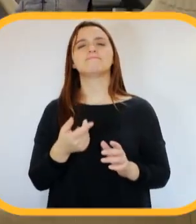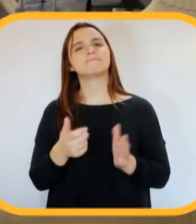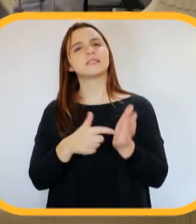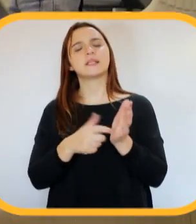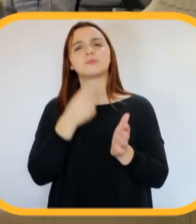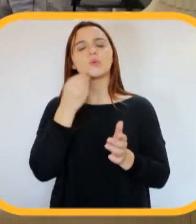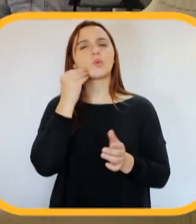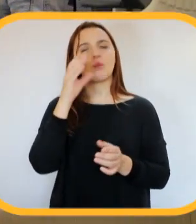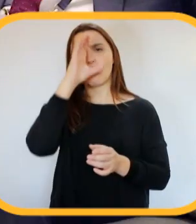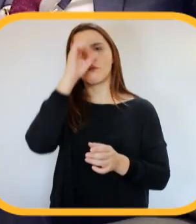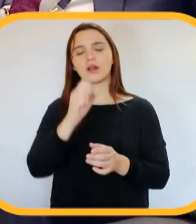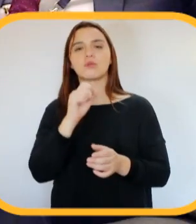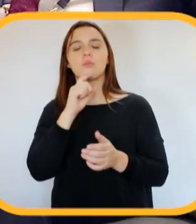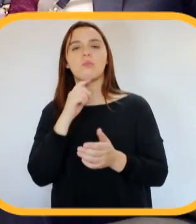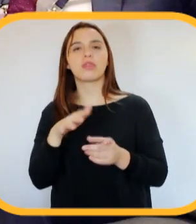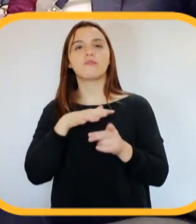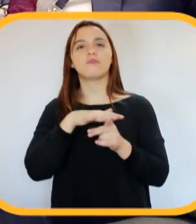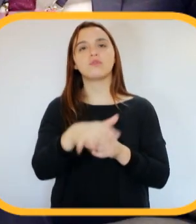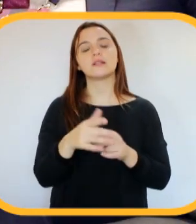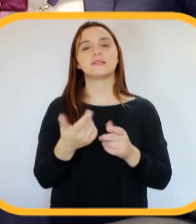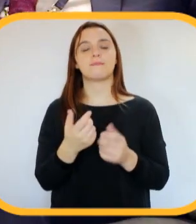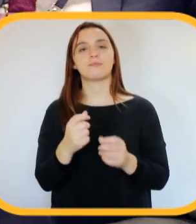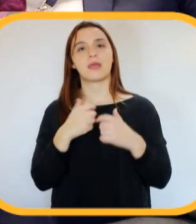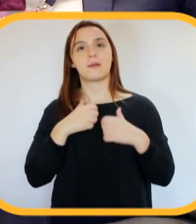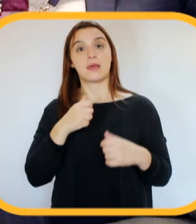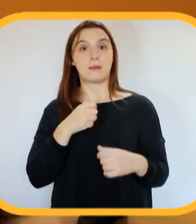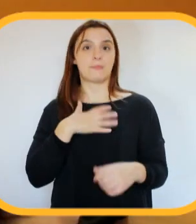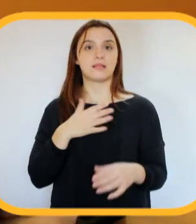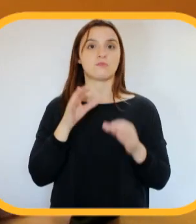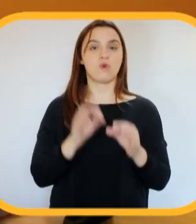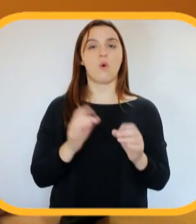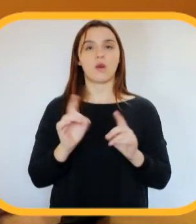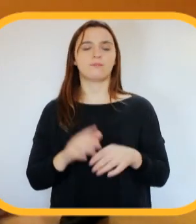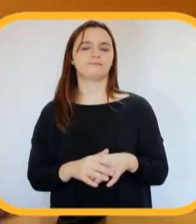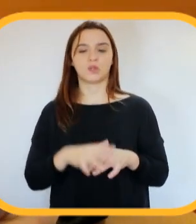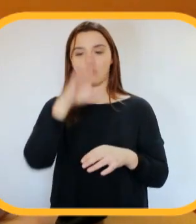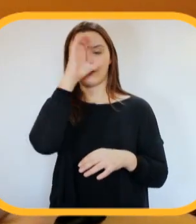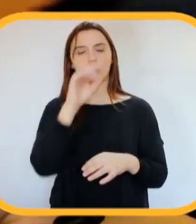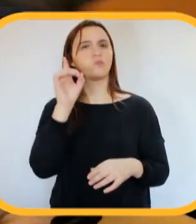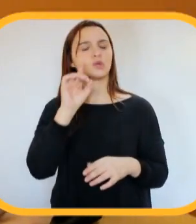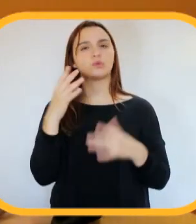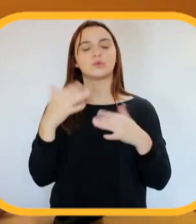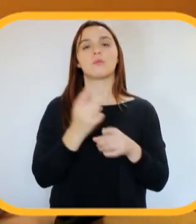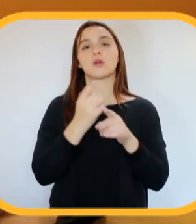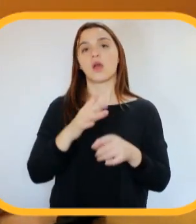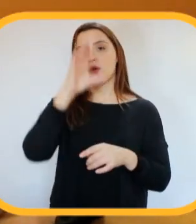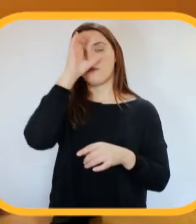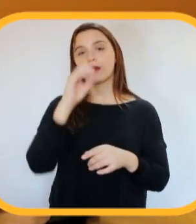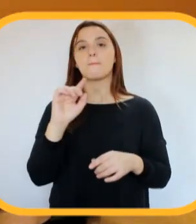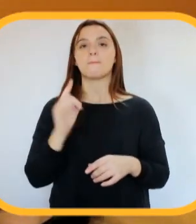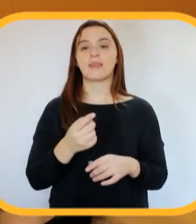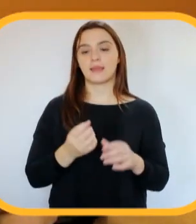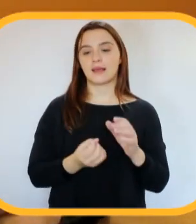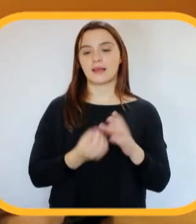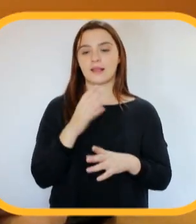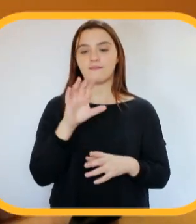de que modo o governo pode influenciar a consolidação destas empresas. So the governments are key. They are crucial in this journey because the government needs to